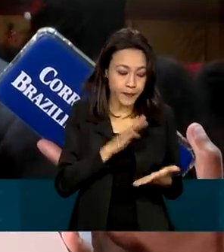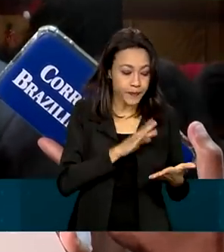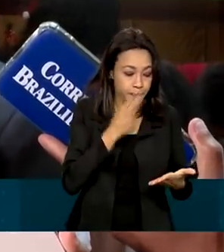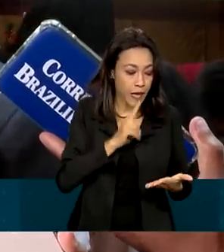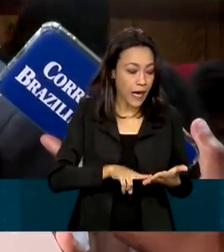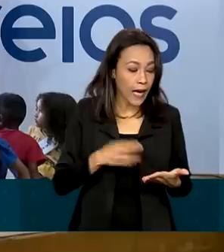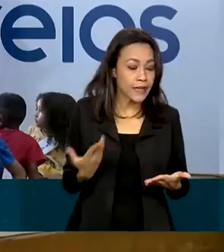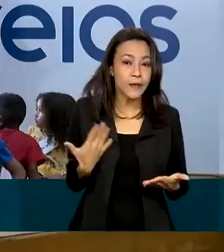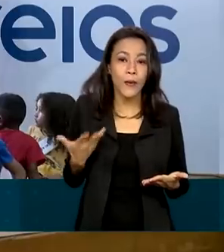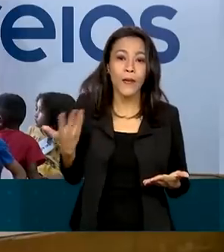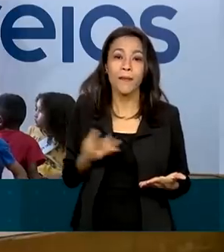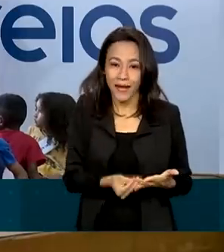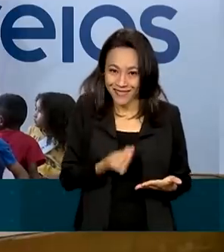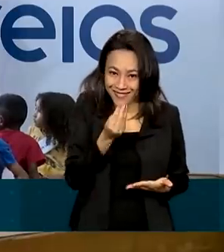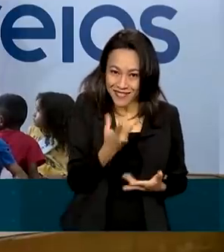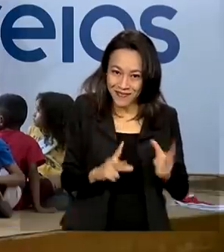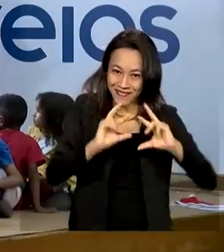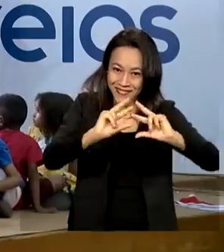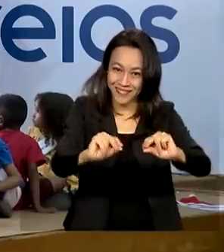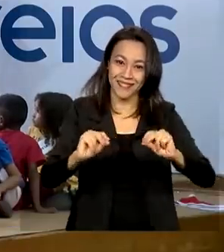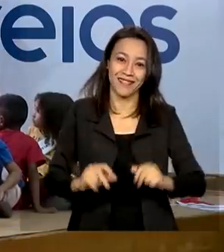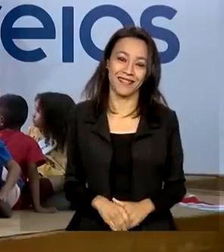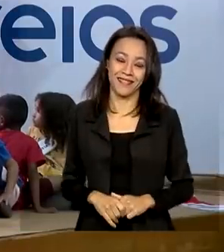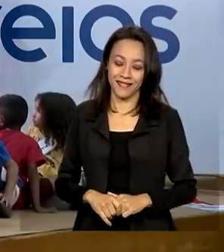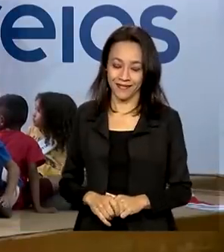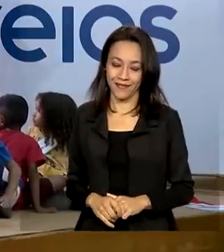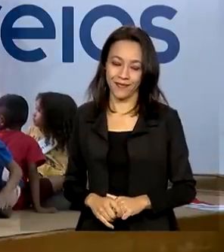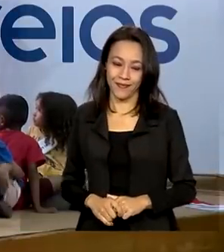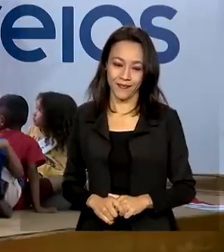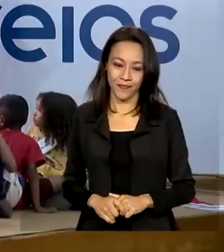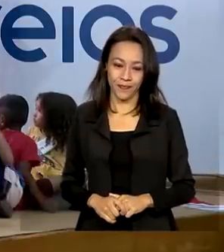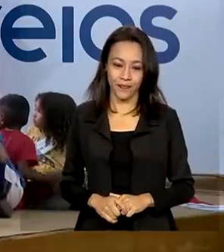pela internet. Você, Noel,